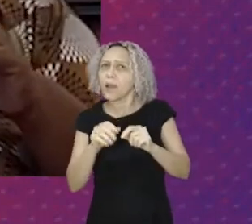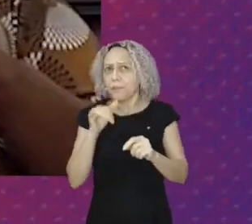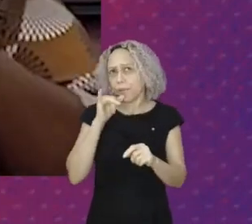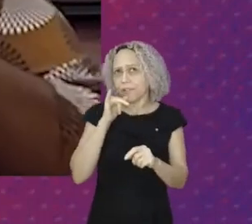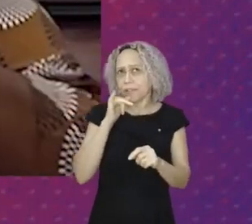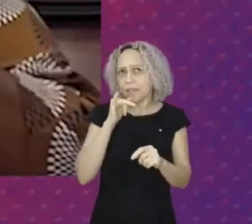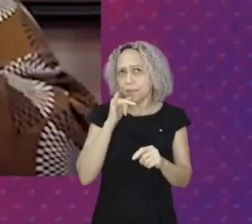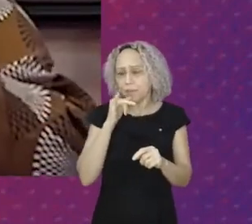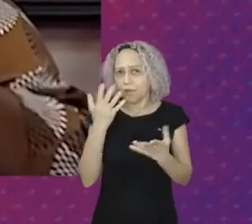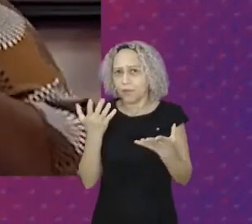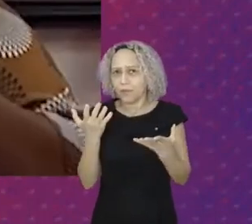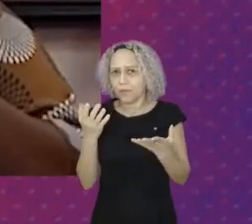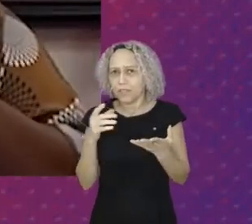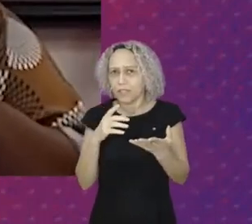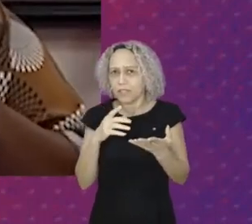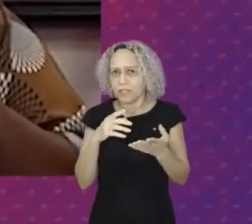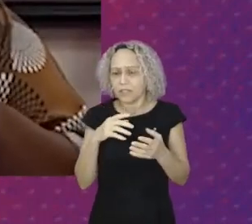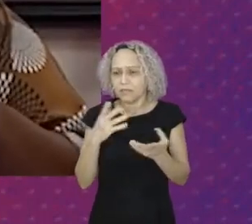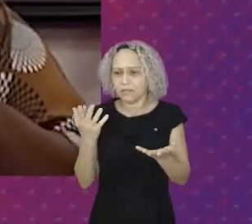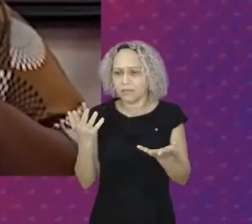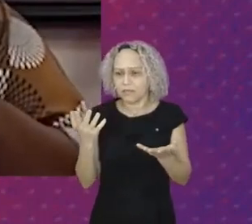produzido no âmbito do movimento negro.